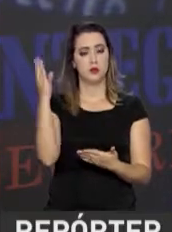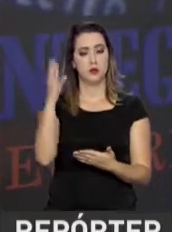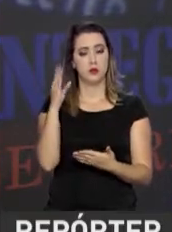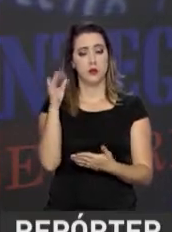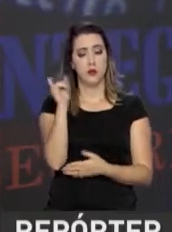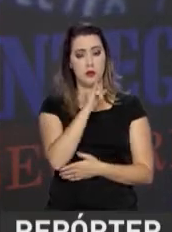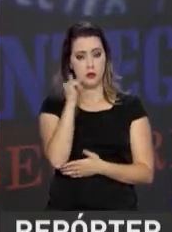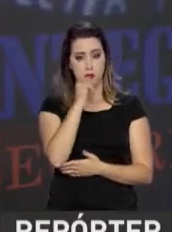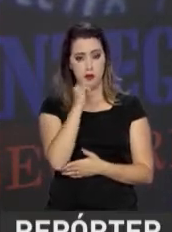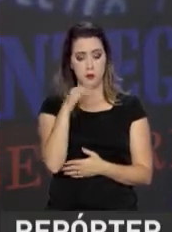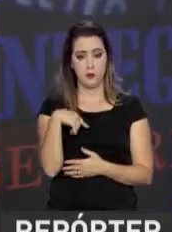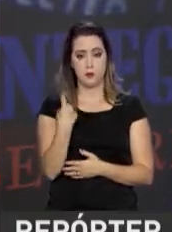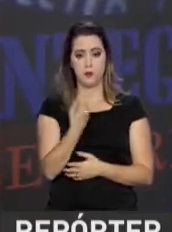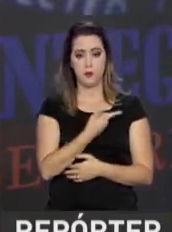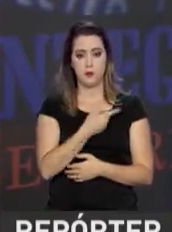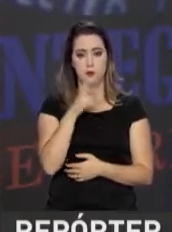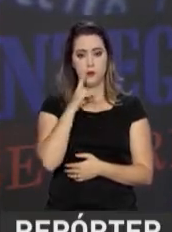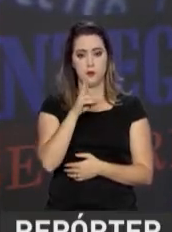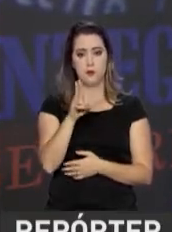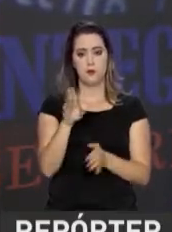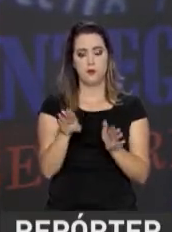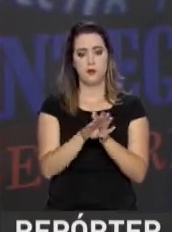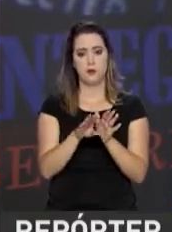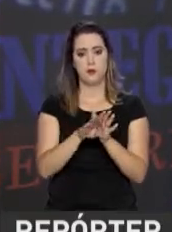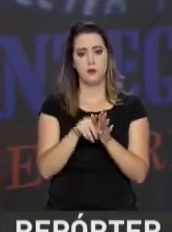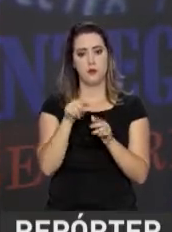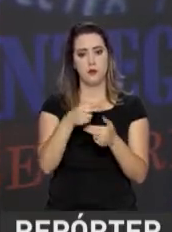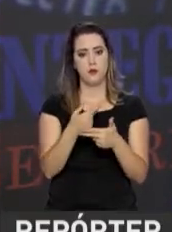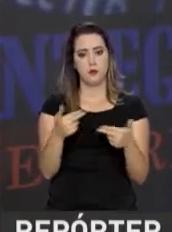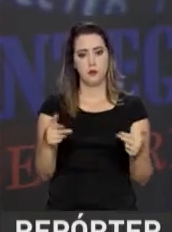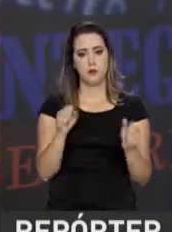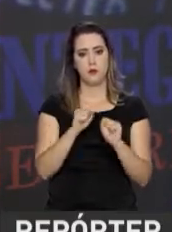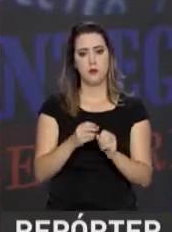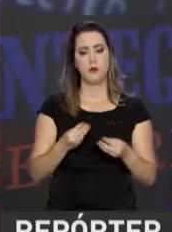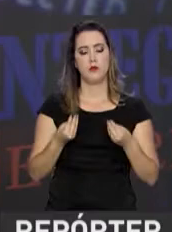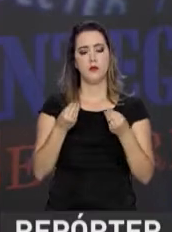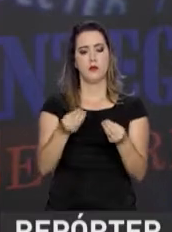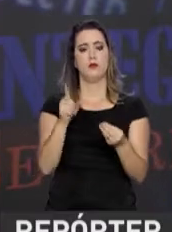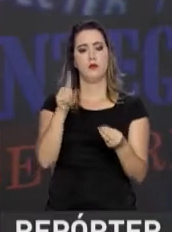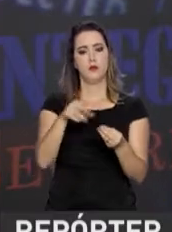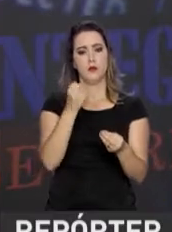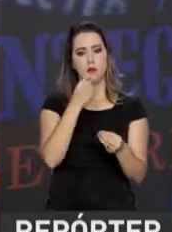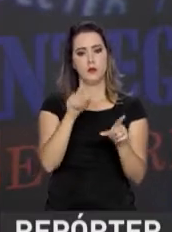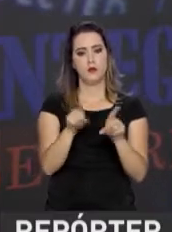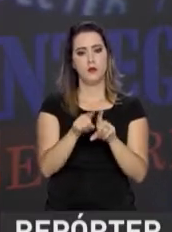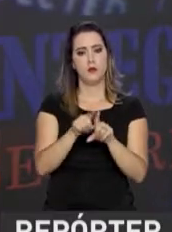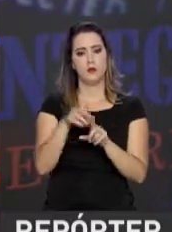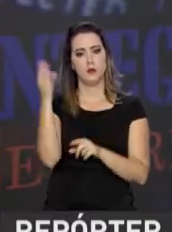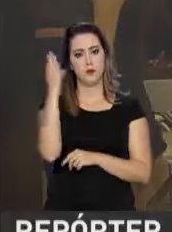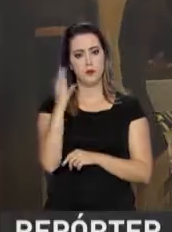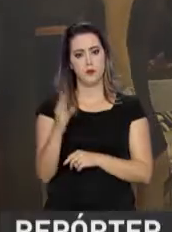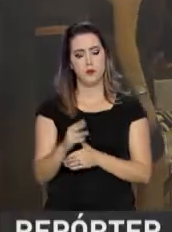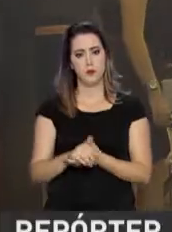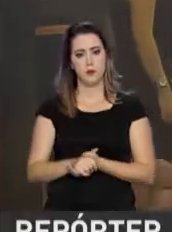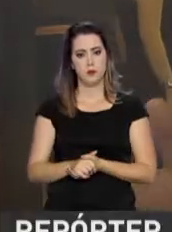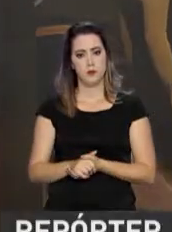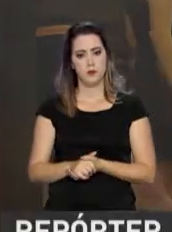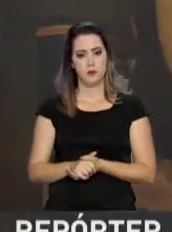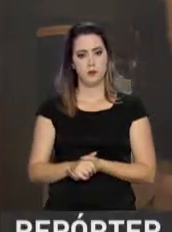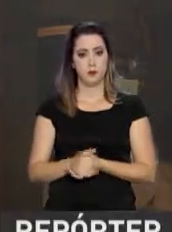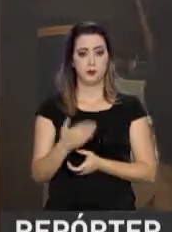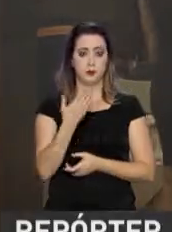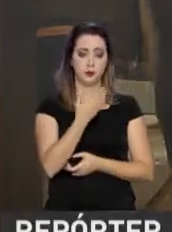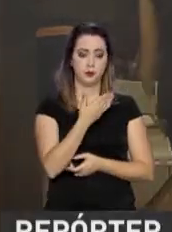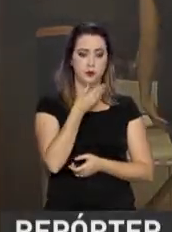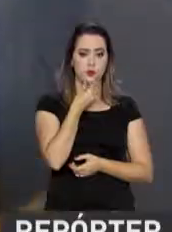ea gente acha que esses produtos podem ser interessantes também para o mercado brasileiro para fernando dos